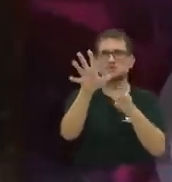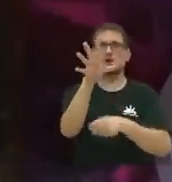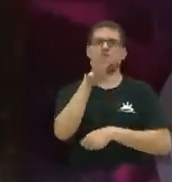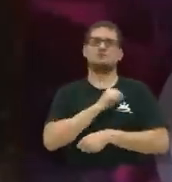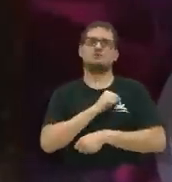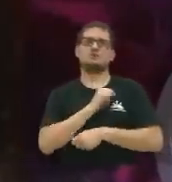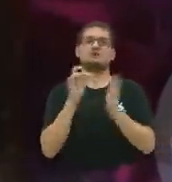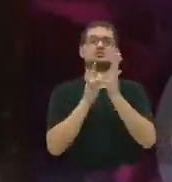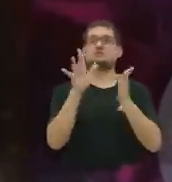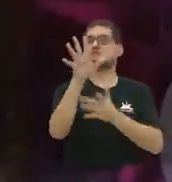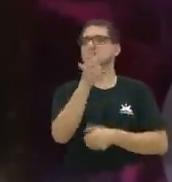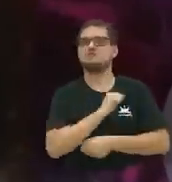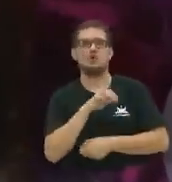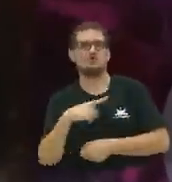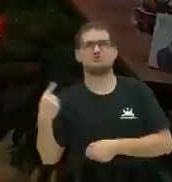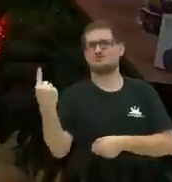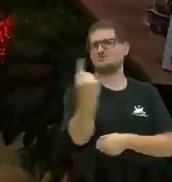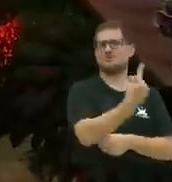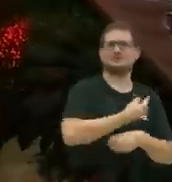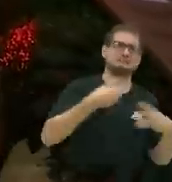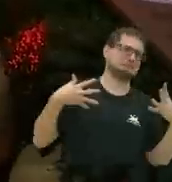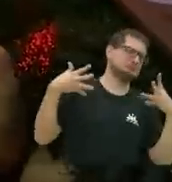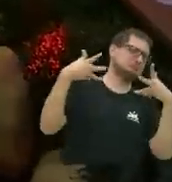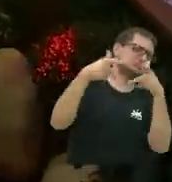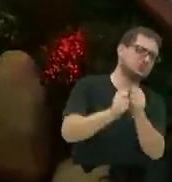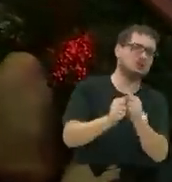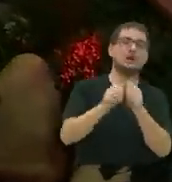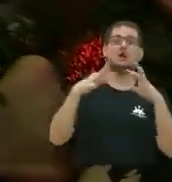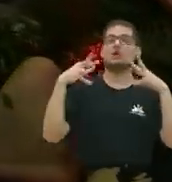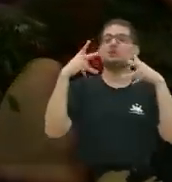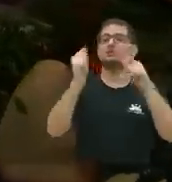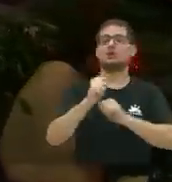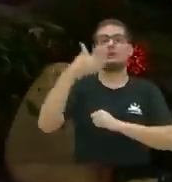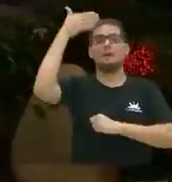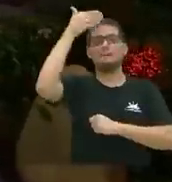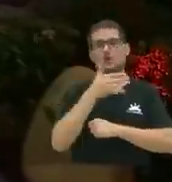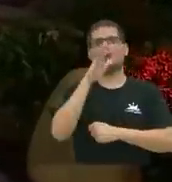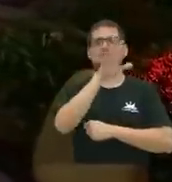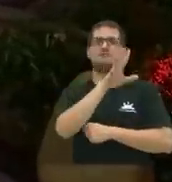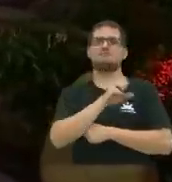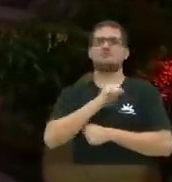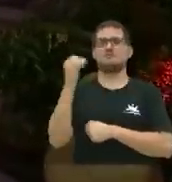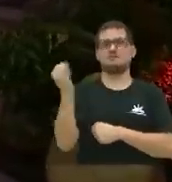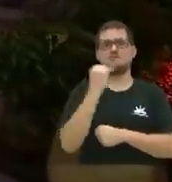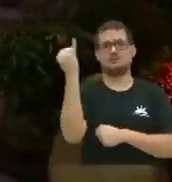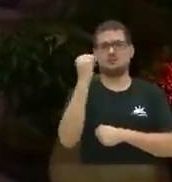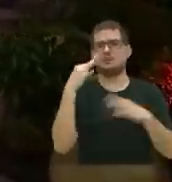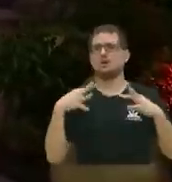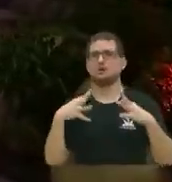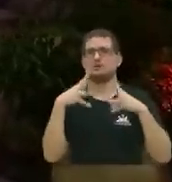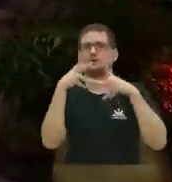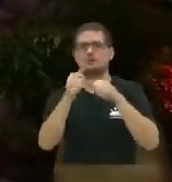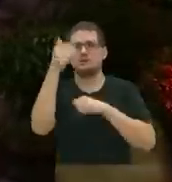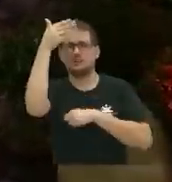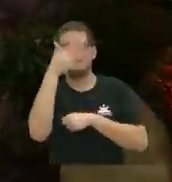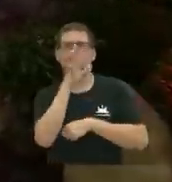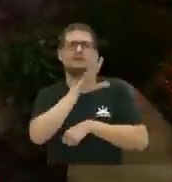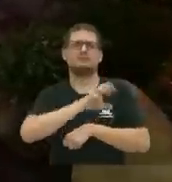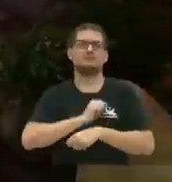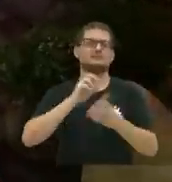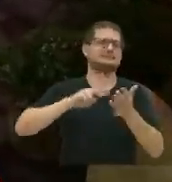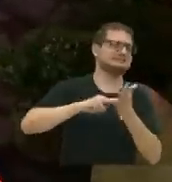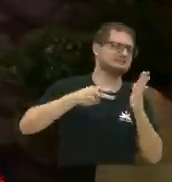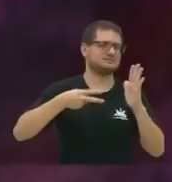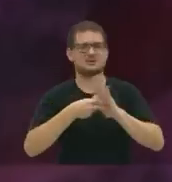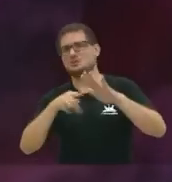a todos nós. Gesto de amor é importante. Todo gesto de amor é